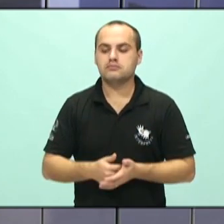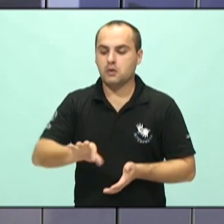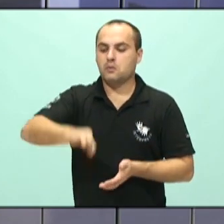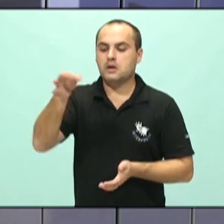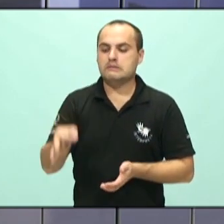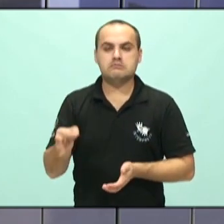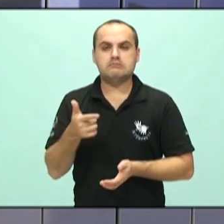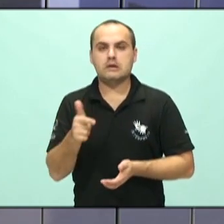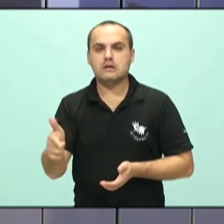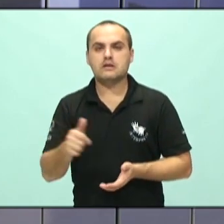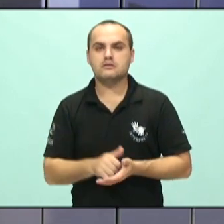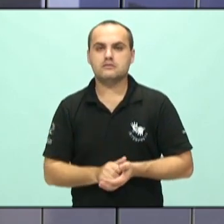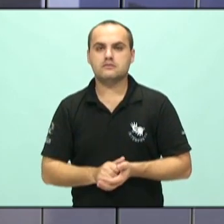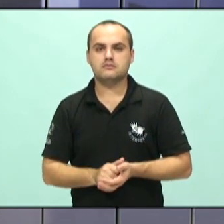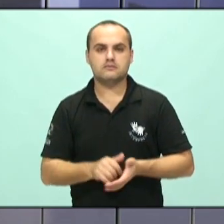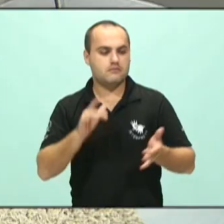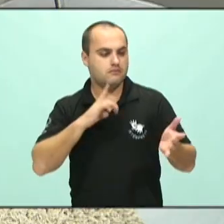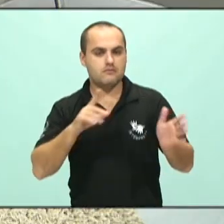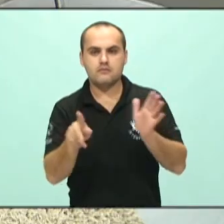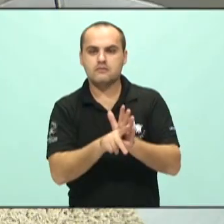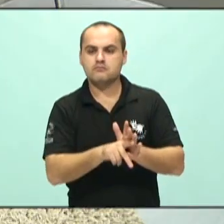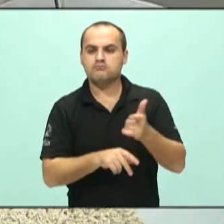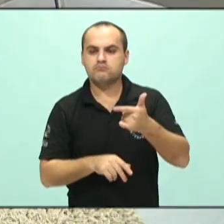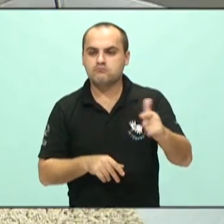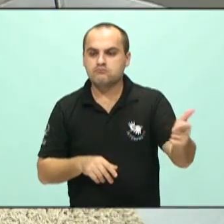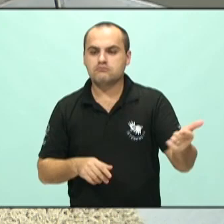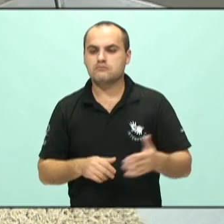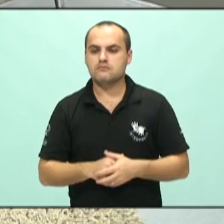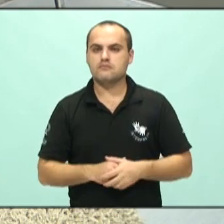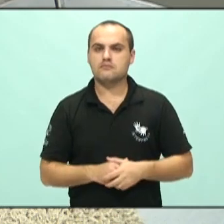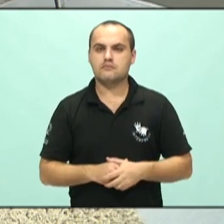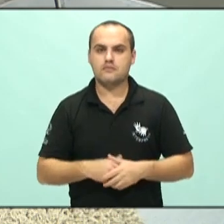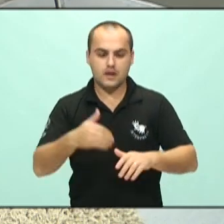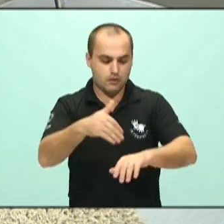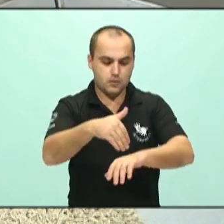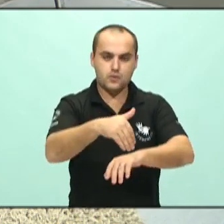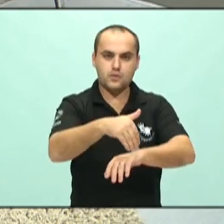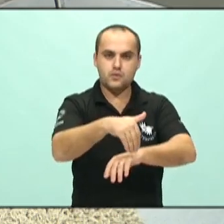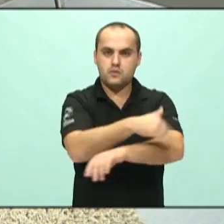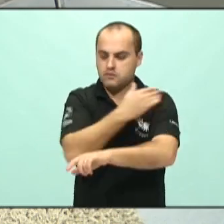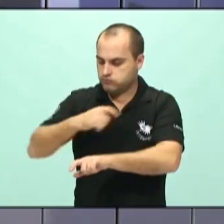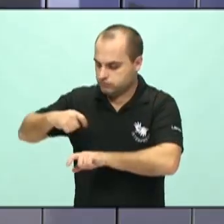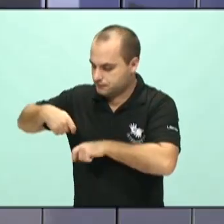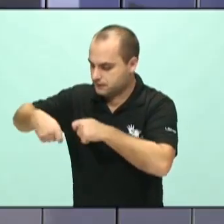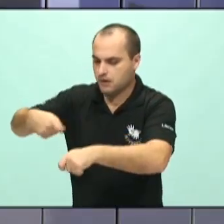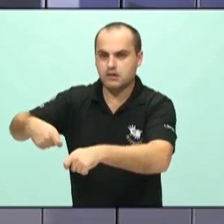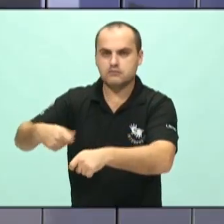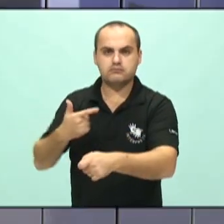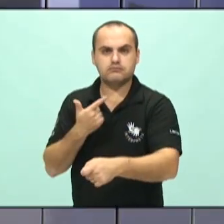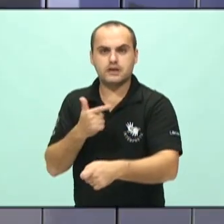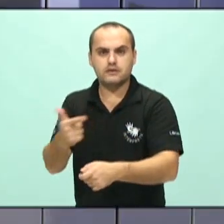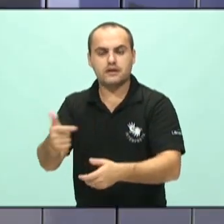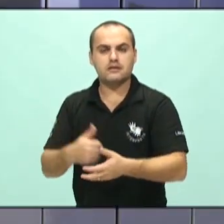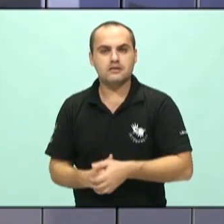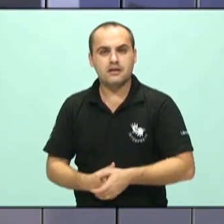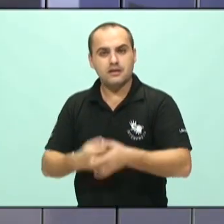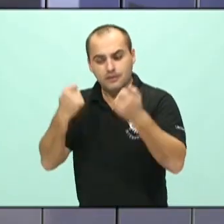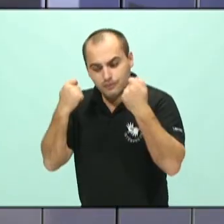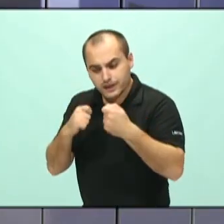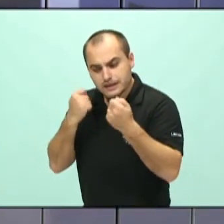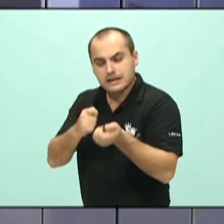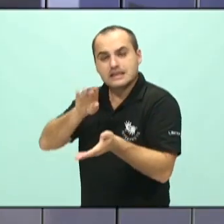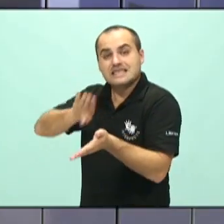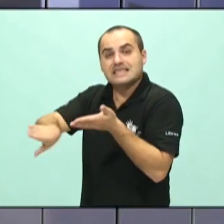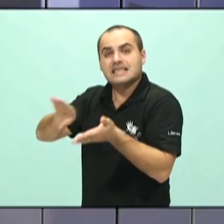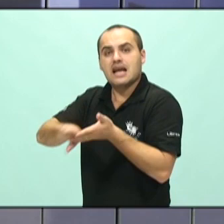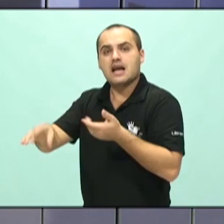Eficiente, conectado, né? E as ciclovias conectadas, é isso? Tem que tirar carro da rua, e só vamos tirar o